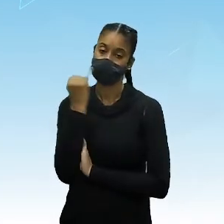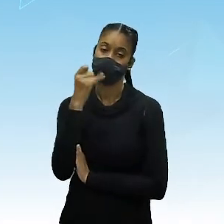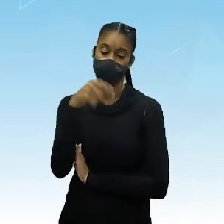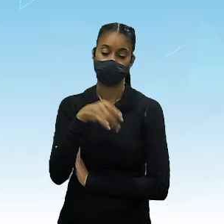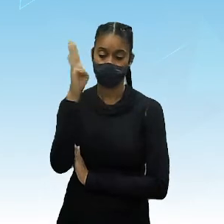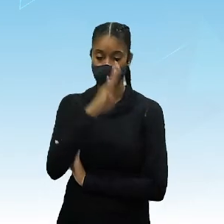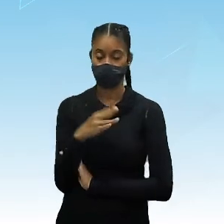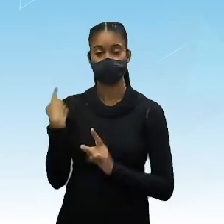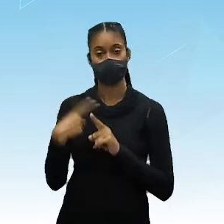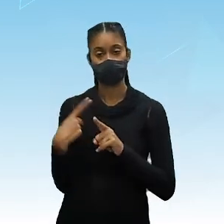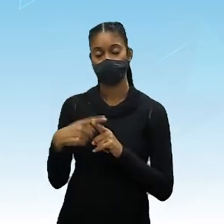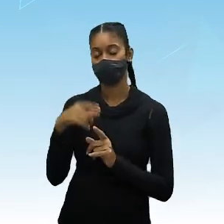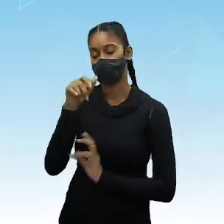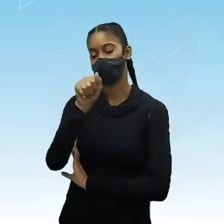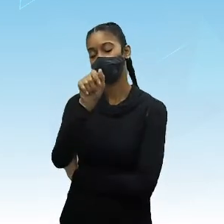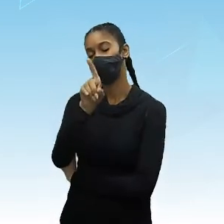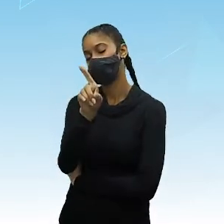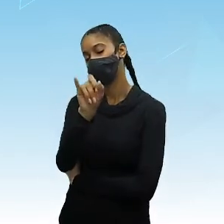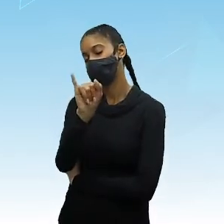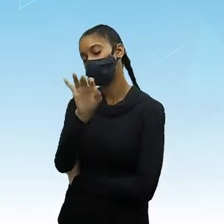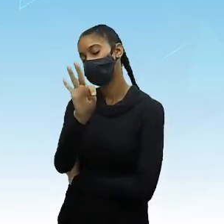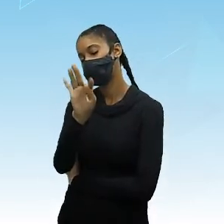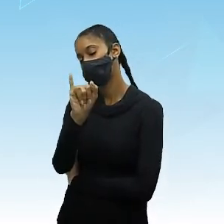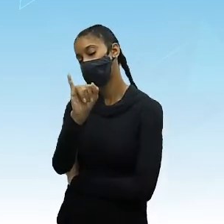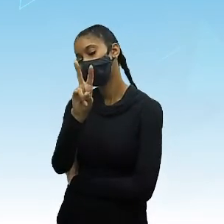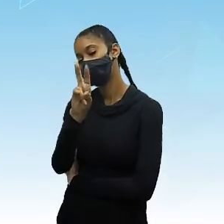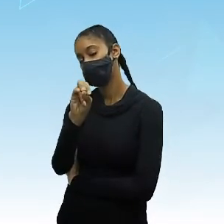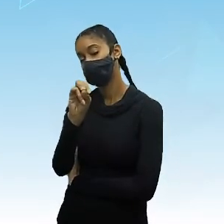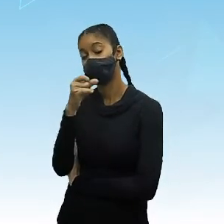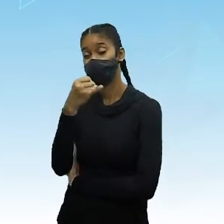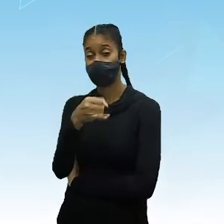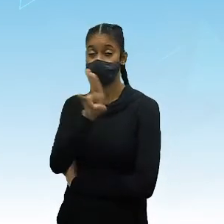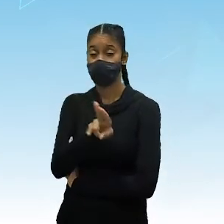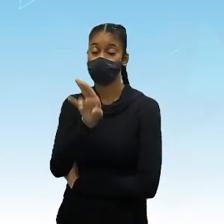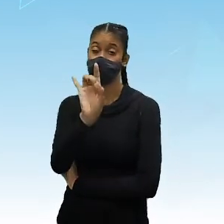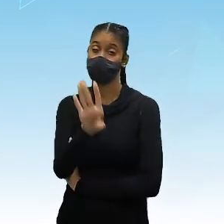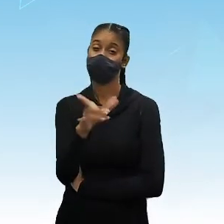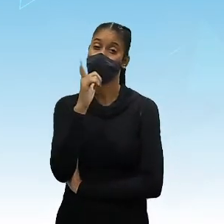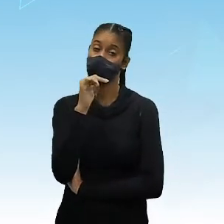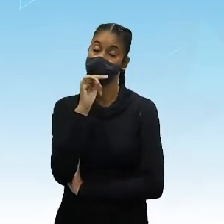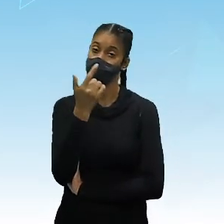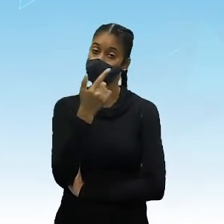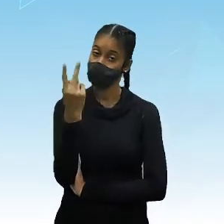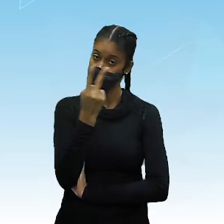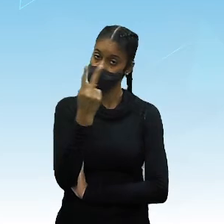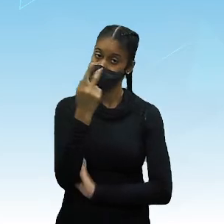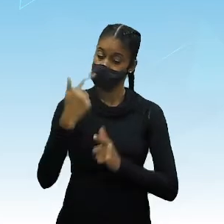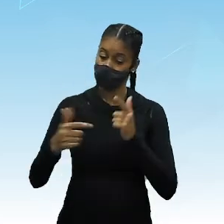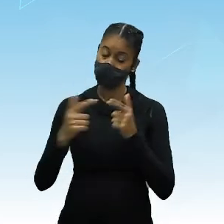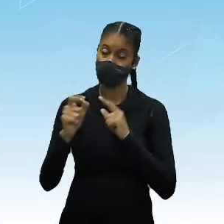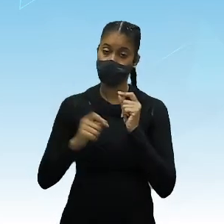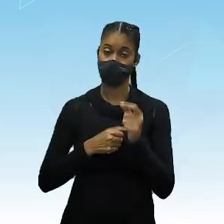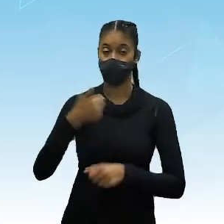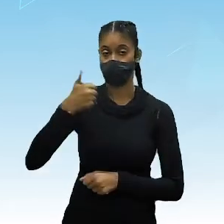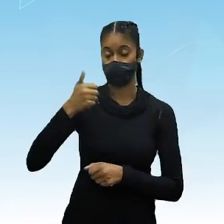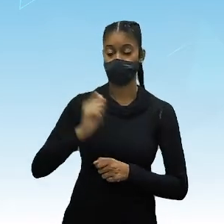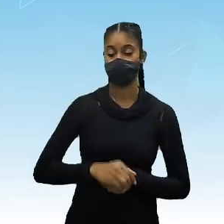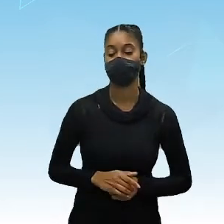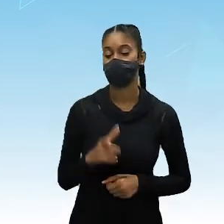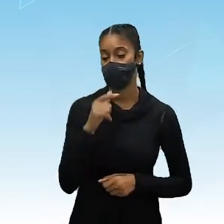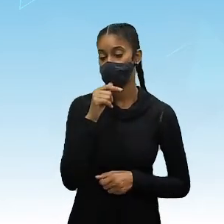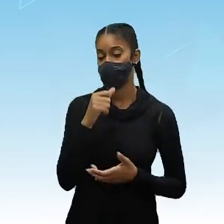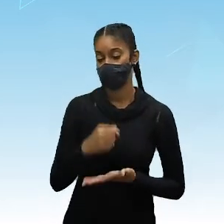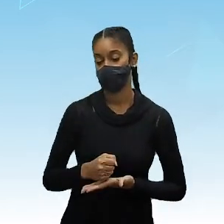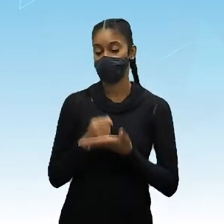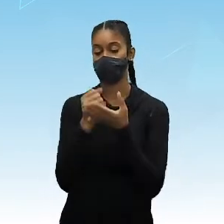do aditivo. Porque se a gente usar só água, tem dois problemas, né? O primeiro de usar só água é que a água vai ajudar